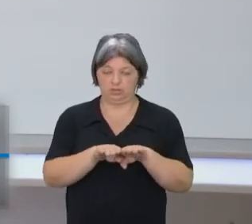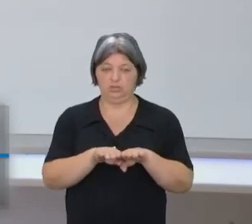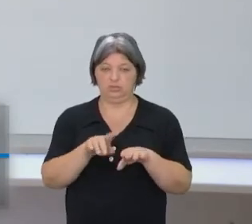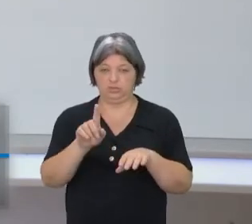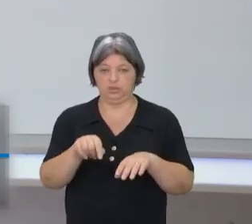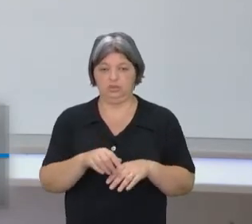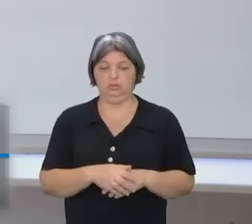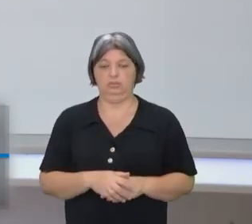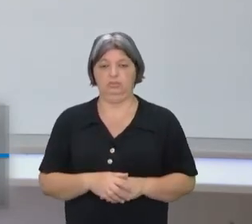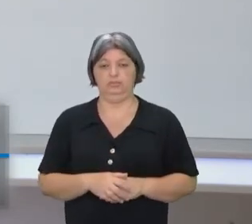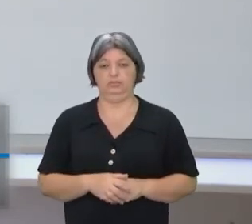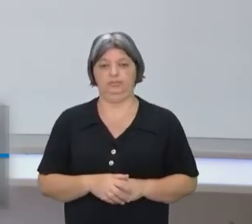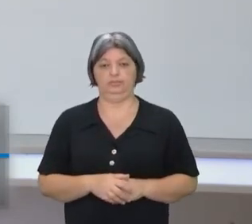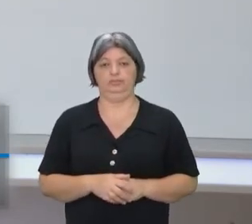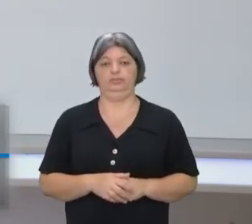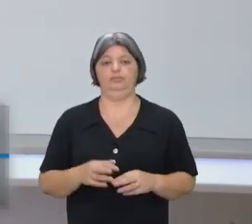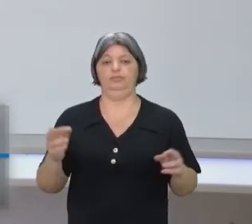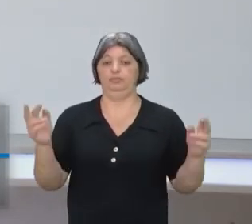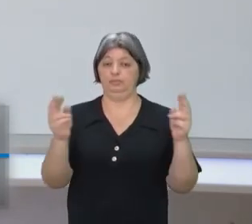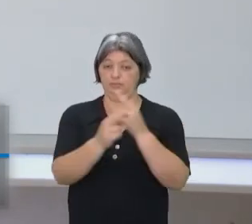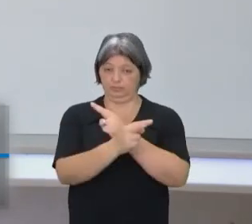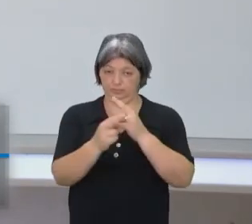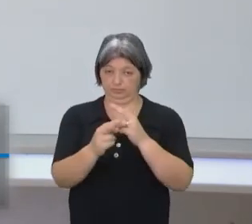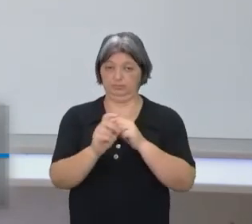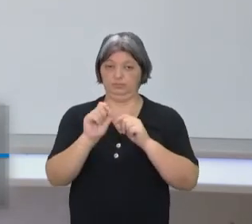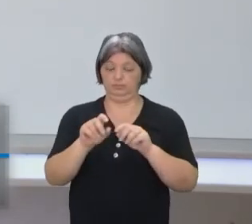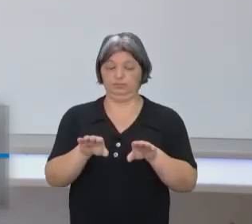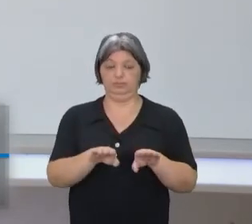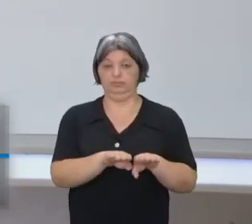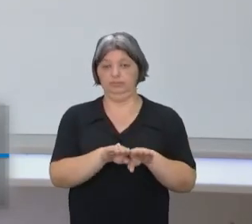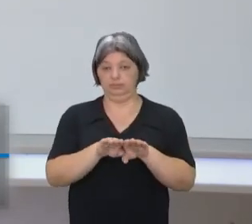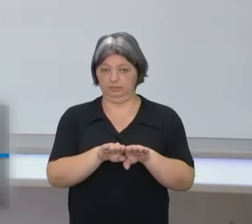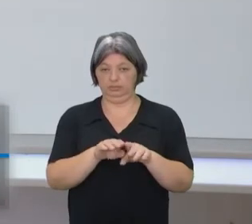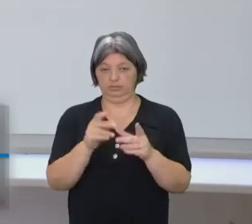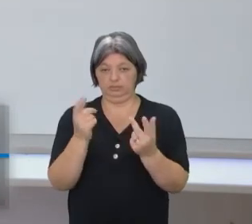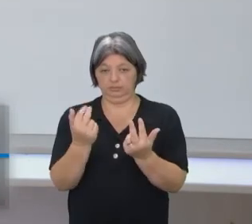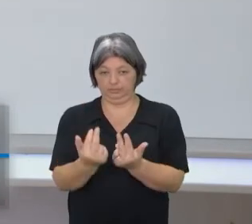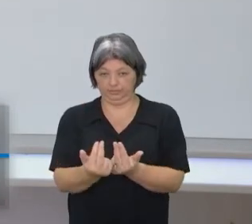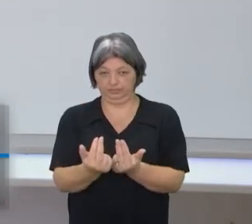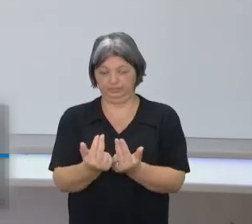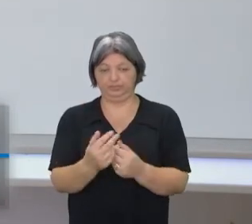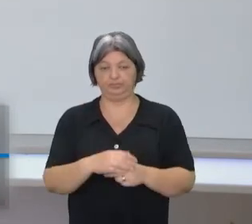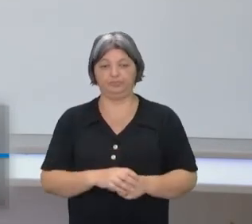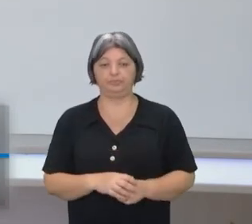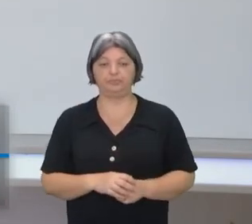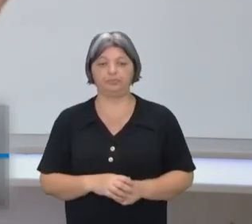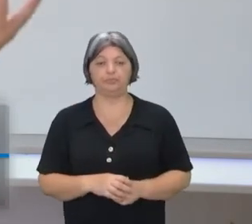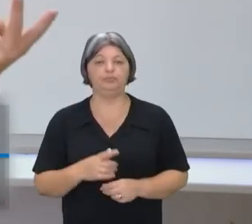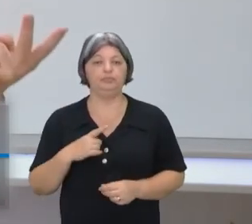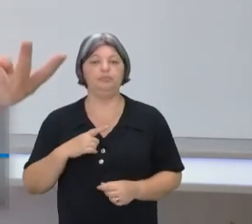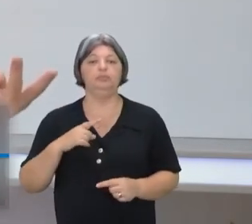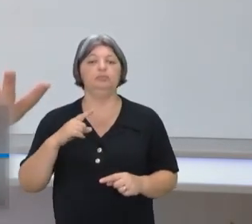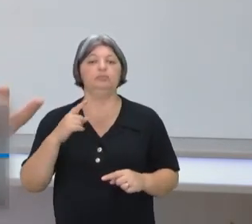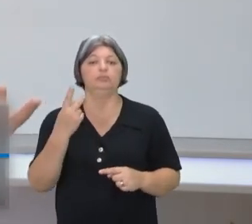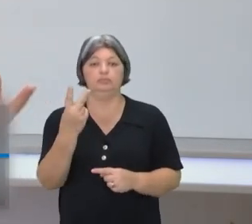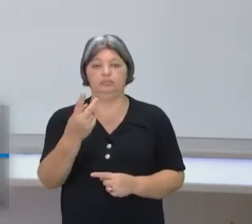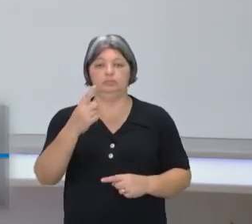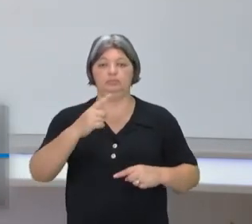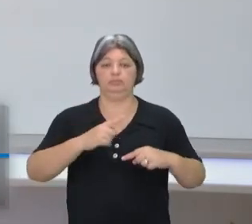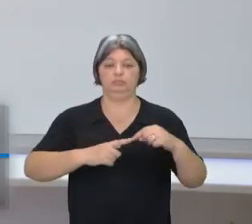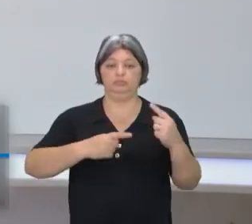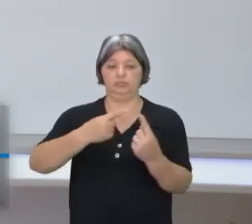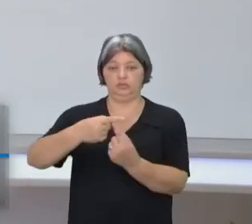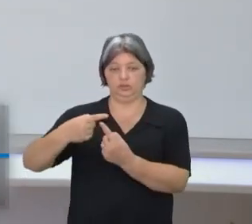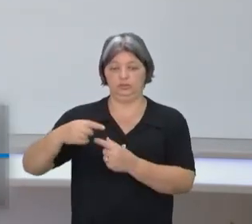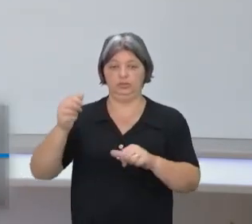está muito ligada à relação de igualdade. A gente viu que tem dois tipos de transformações químicas.